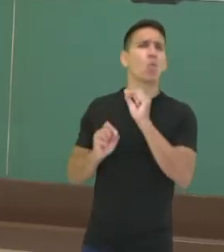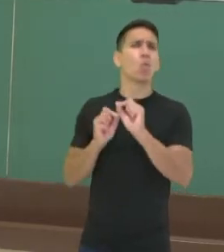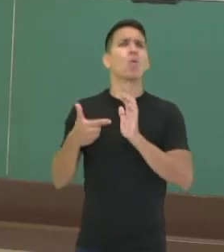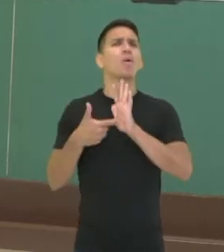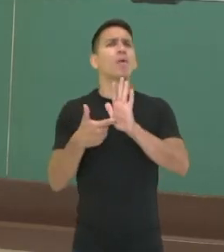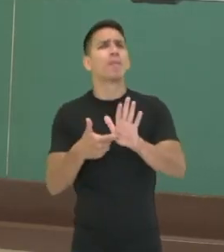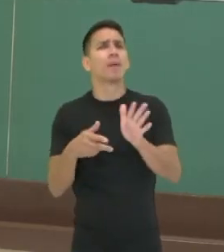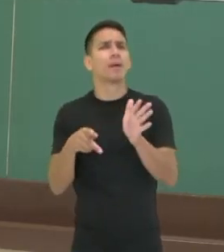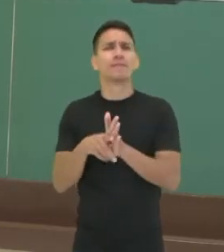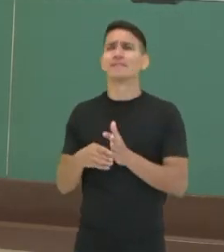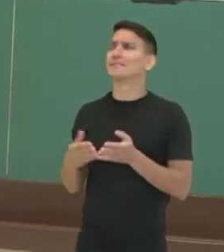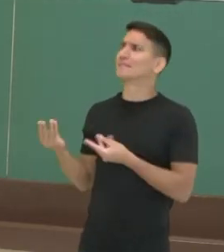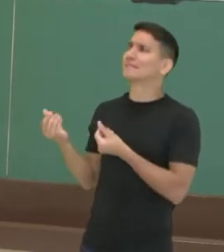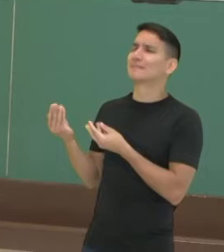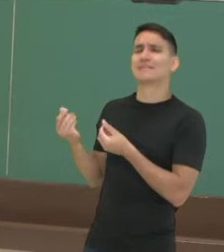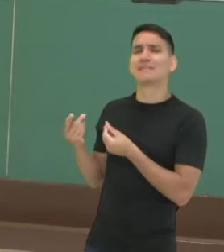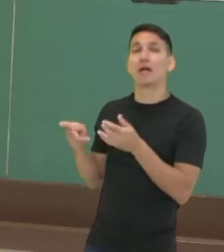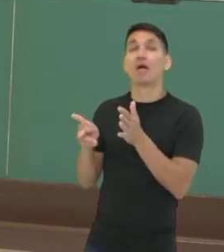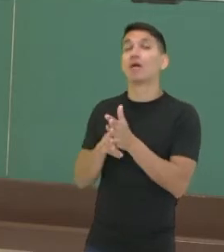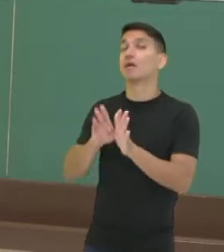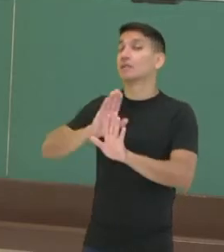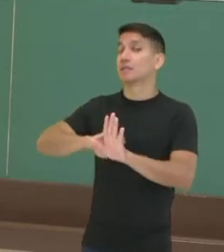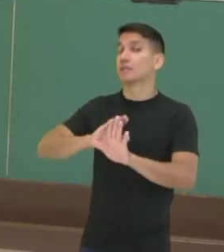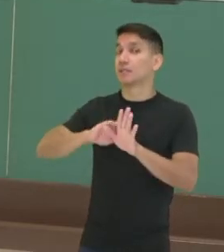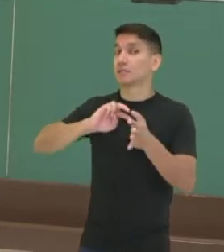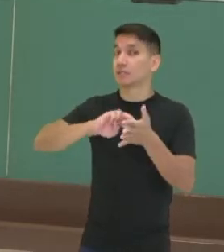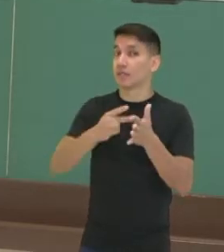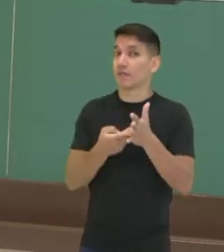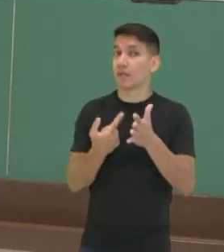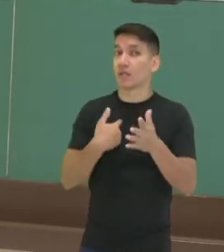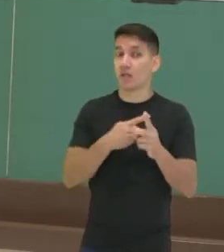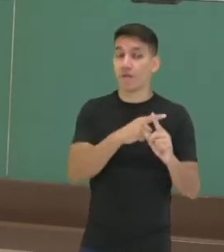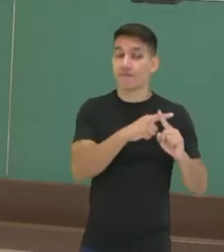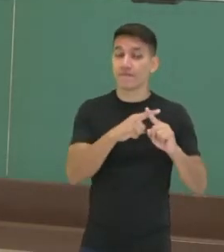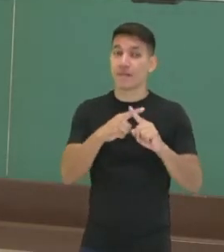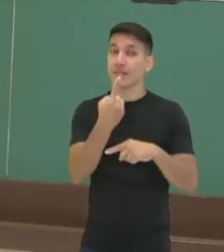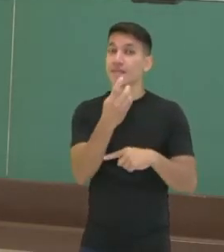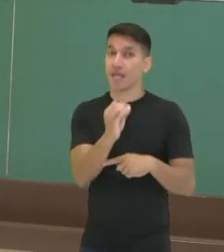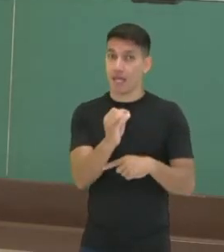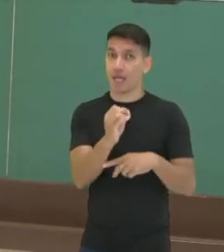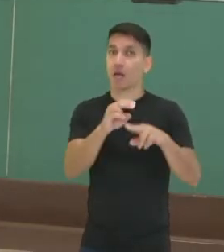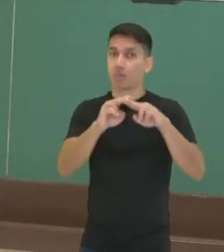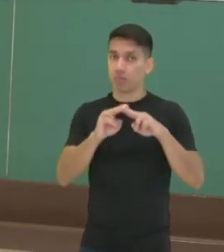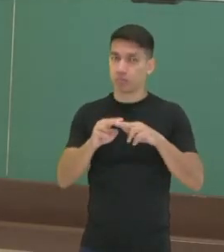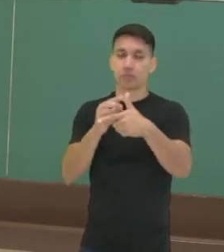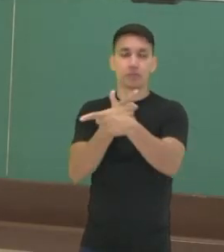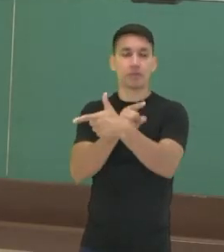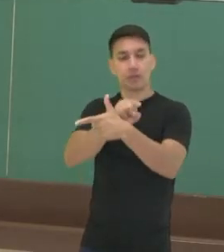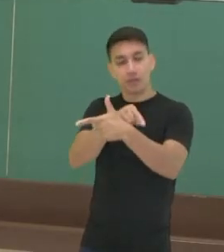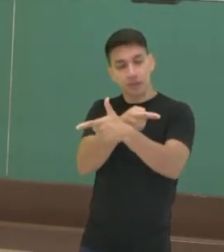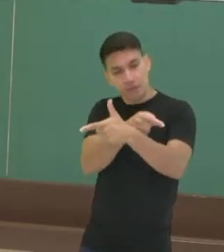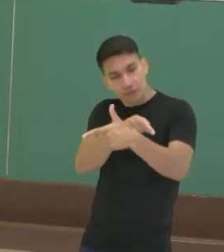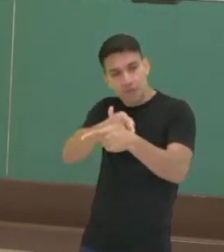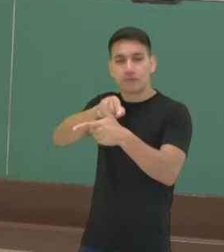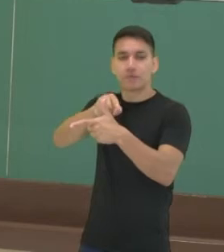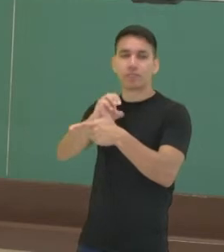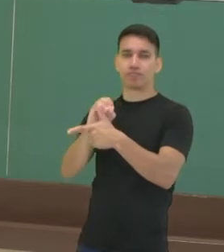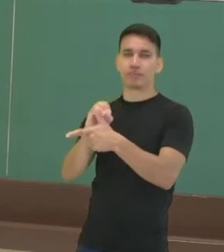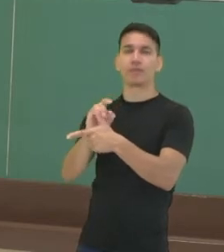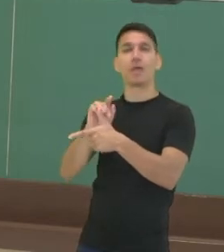indicando essa operação? Que eu estou multiplicando por 10. Eu estou deslocando a vírgula uma vez para a direita. Então, eu estou multiplicando por 10. Então,